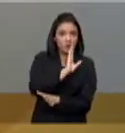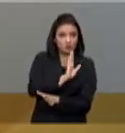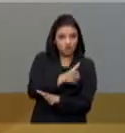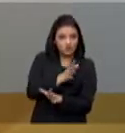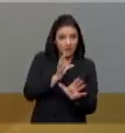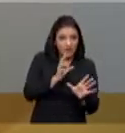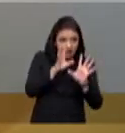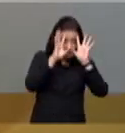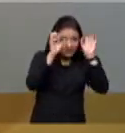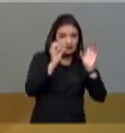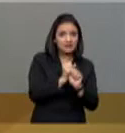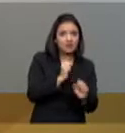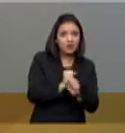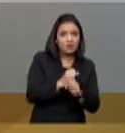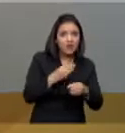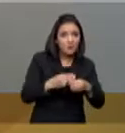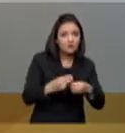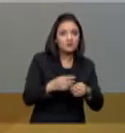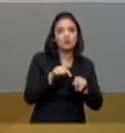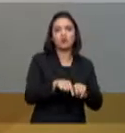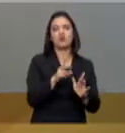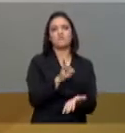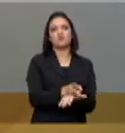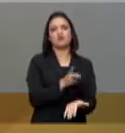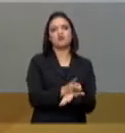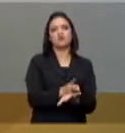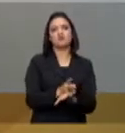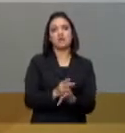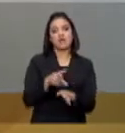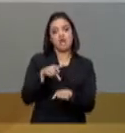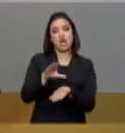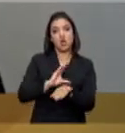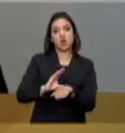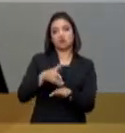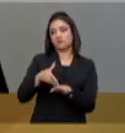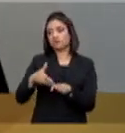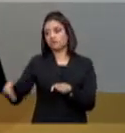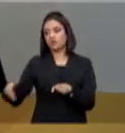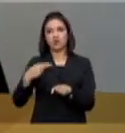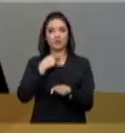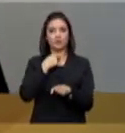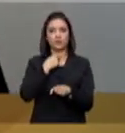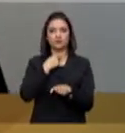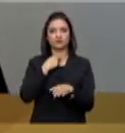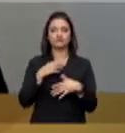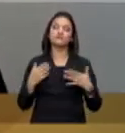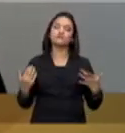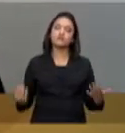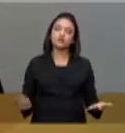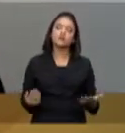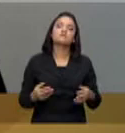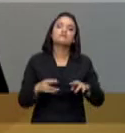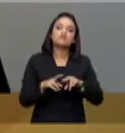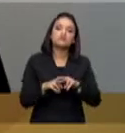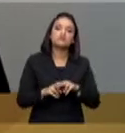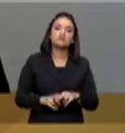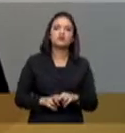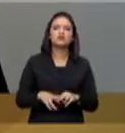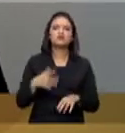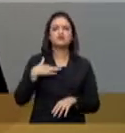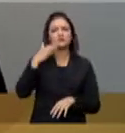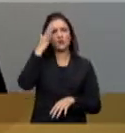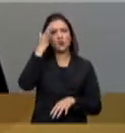mantiveram esses conselhos de contas. Esta, portanto, a questão posta e, na minha compreensão, a